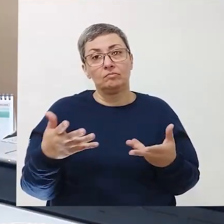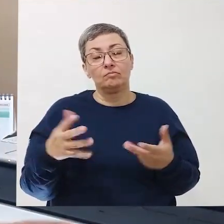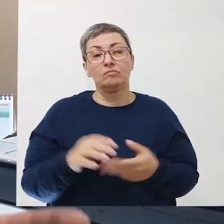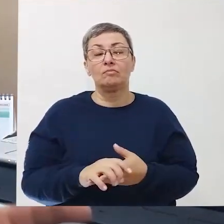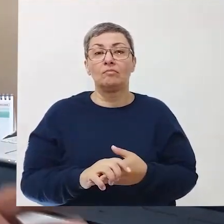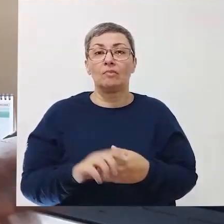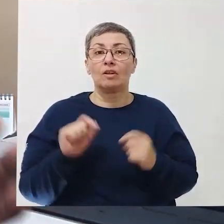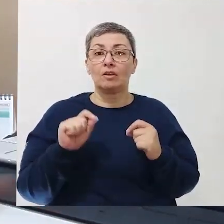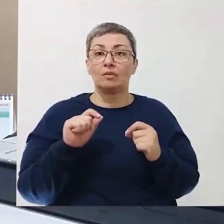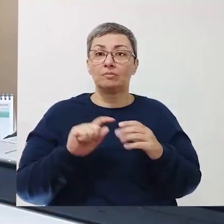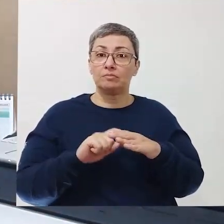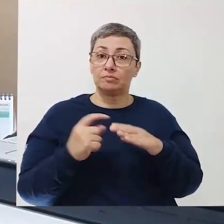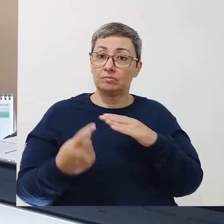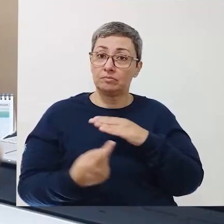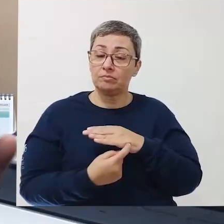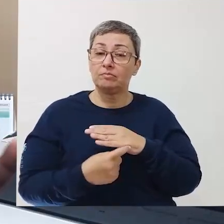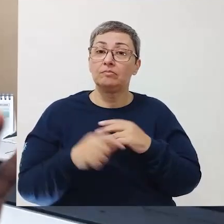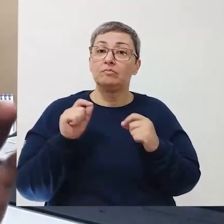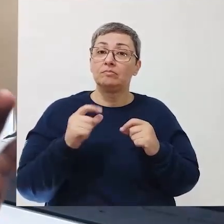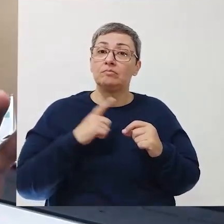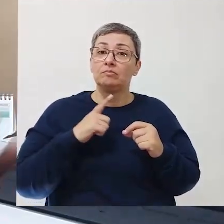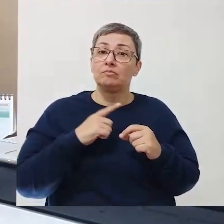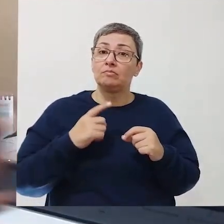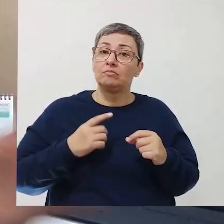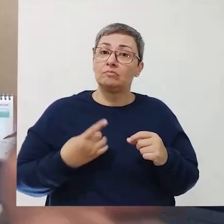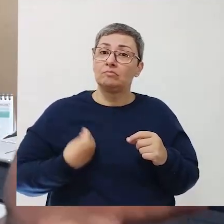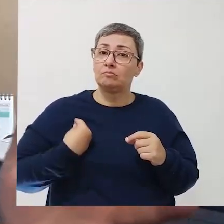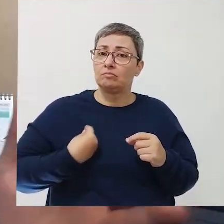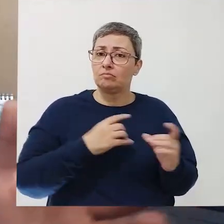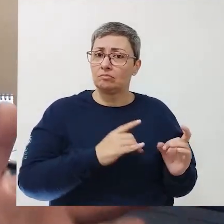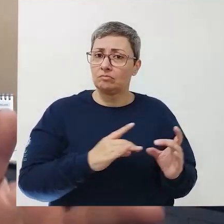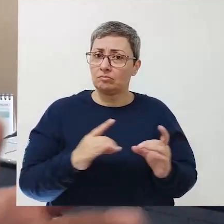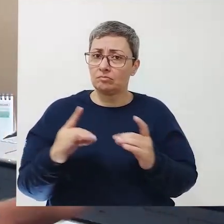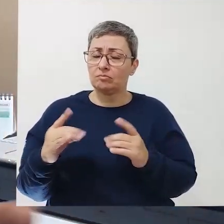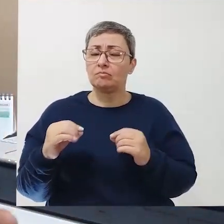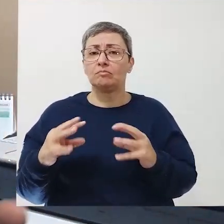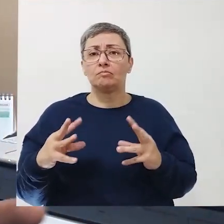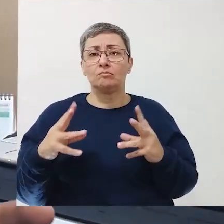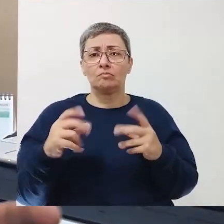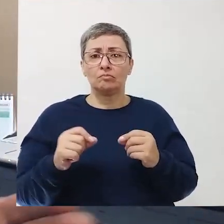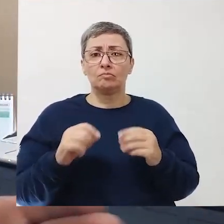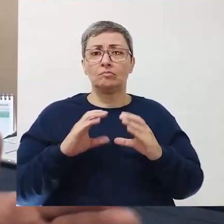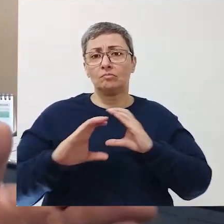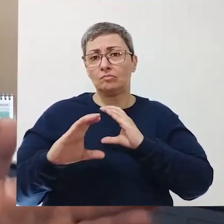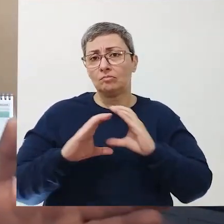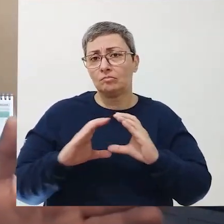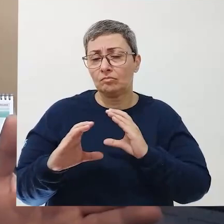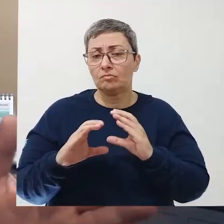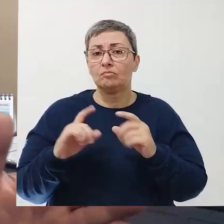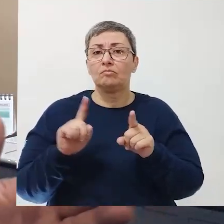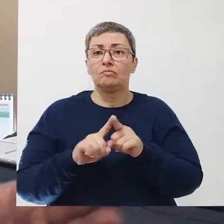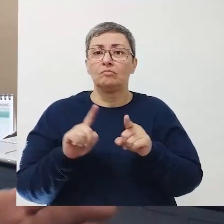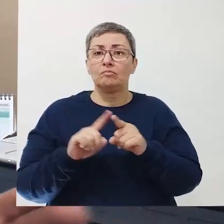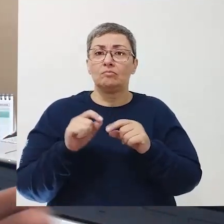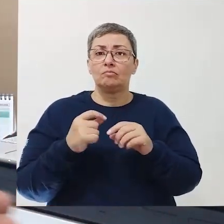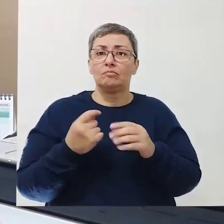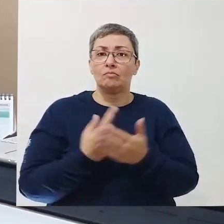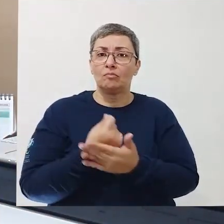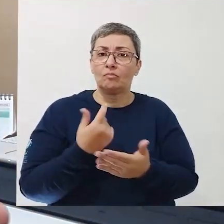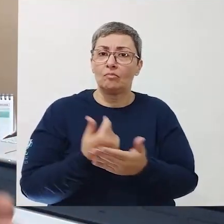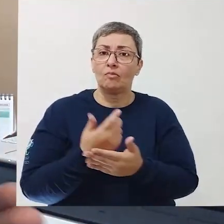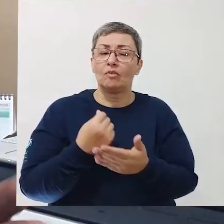bullying quando há Intimidação, humilhação, discriminação Ataques físicos, insultos pessoais Comentários